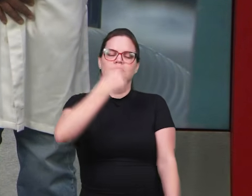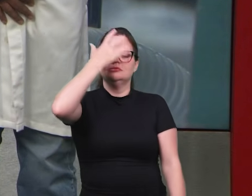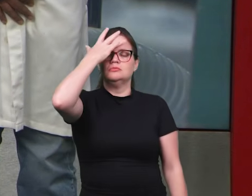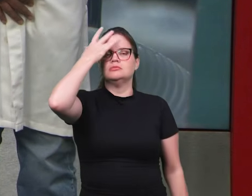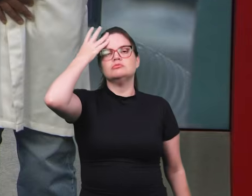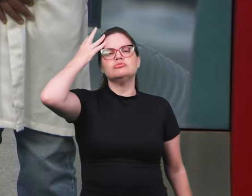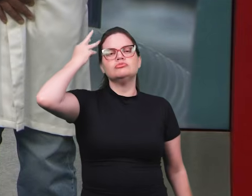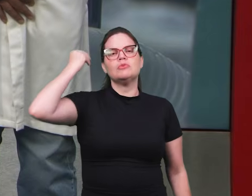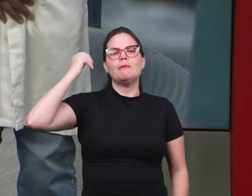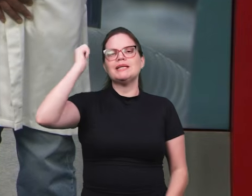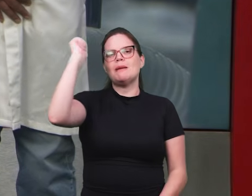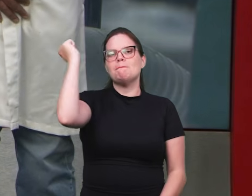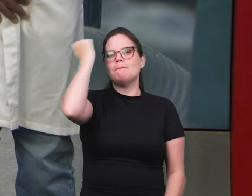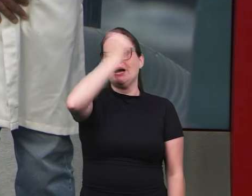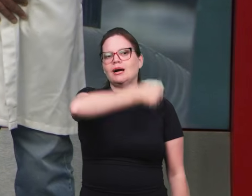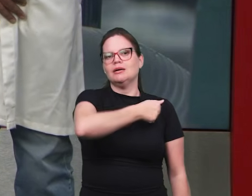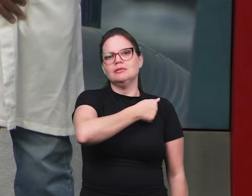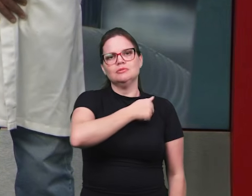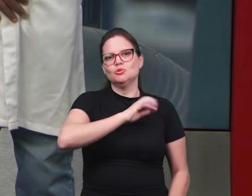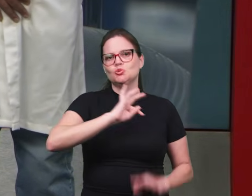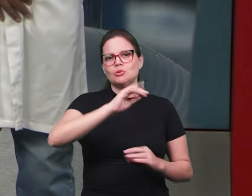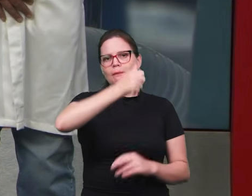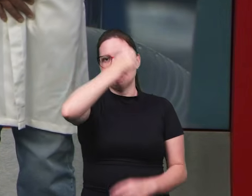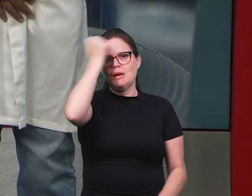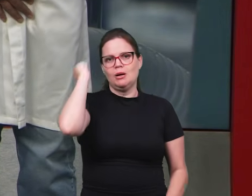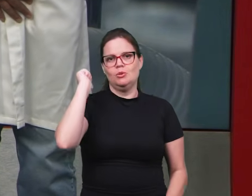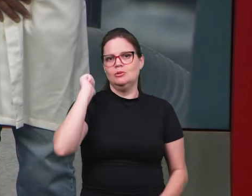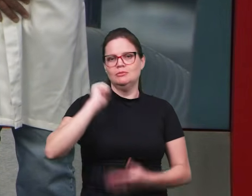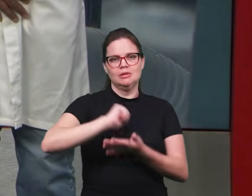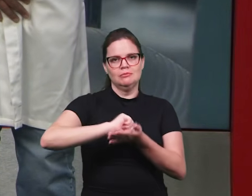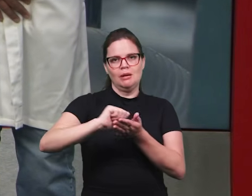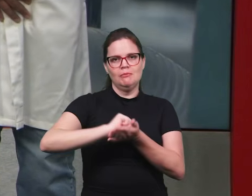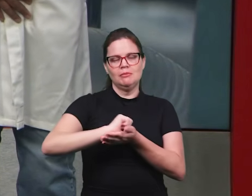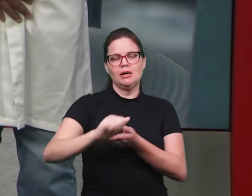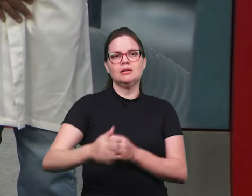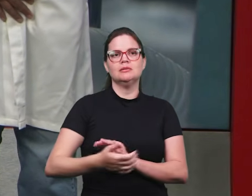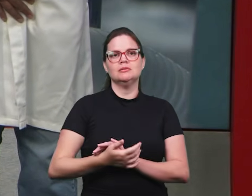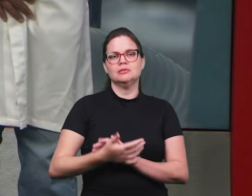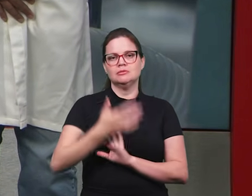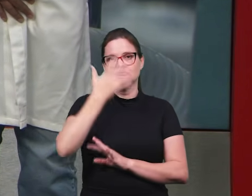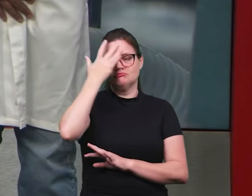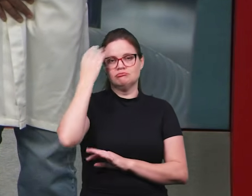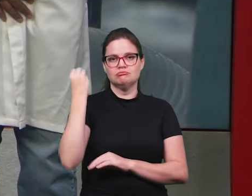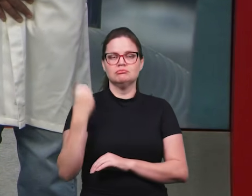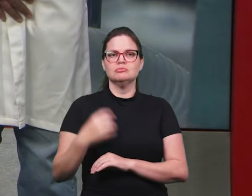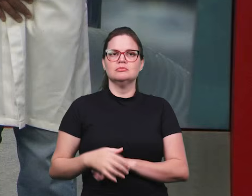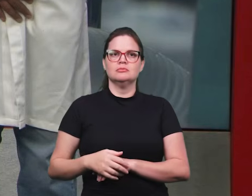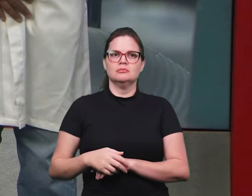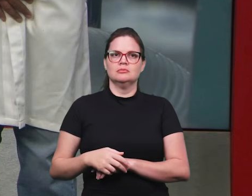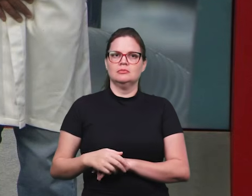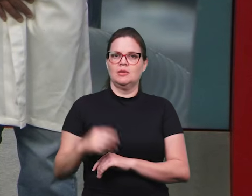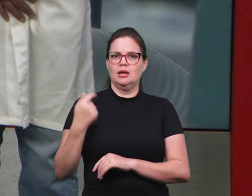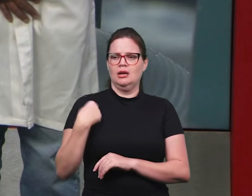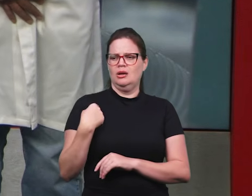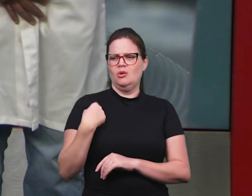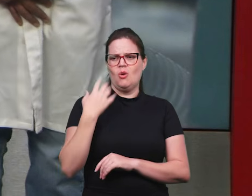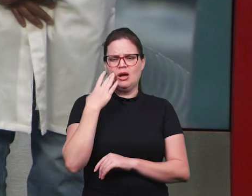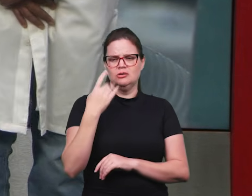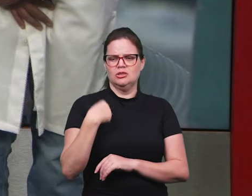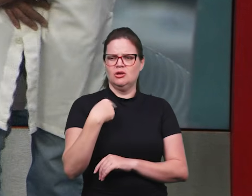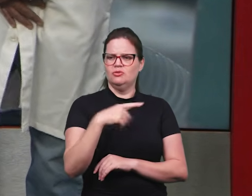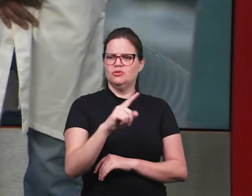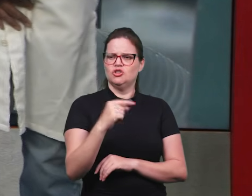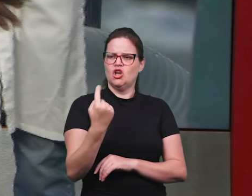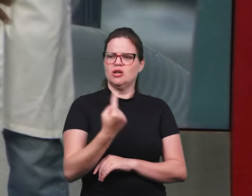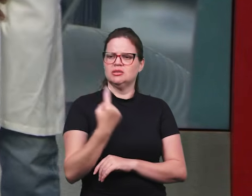nada, né. E eu entrei sozinho no centro cirúrgico, ou não, né, talvez minha esposa tenha entrado